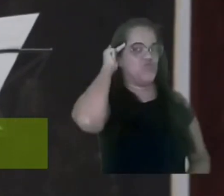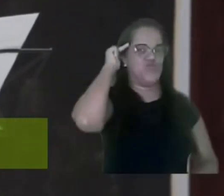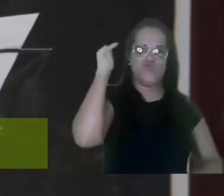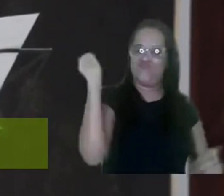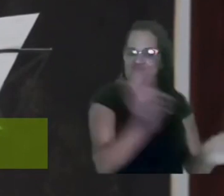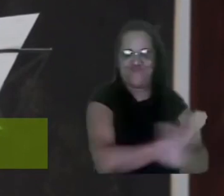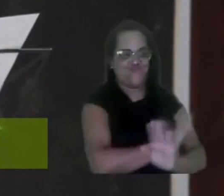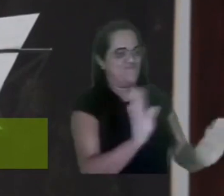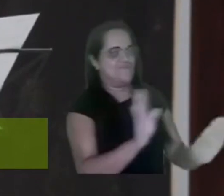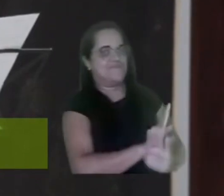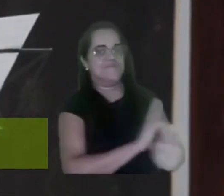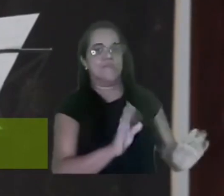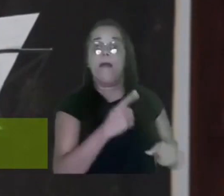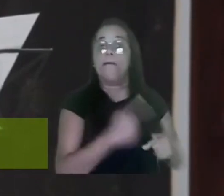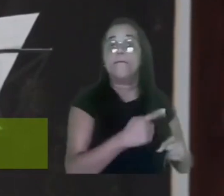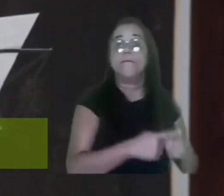A melodia vem